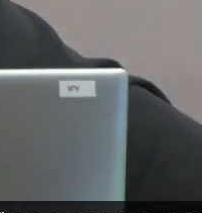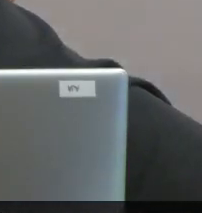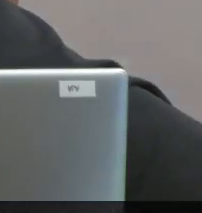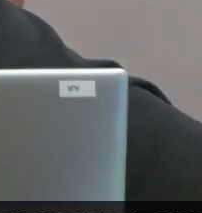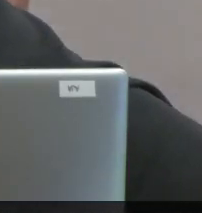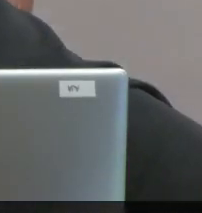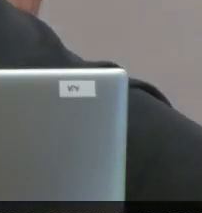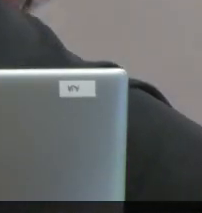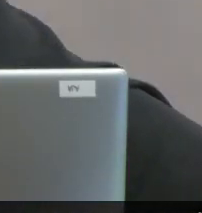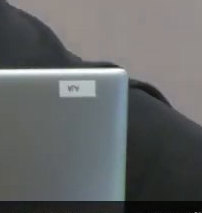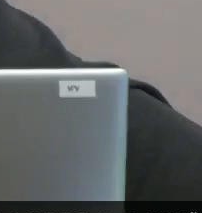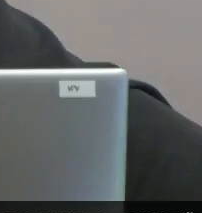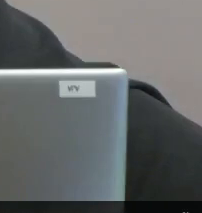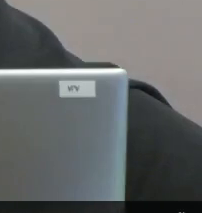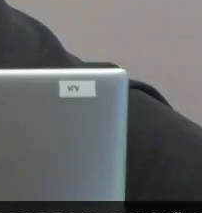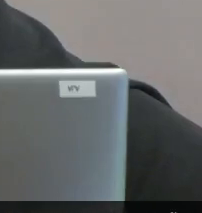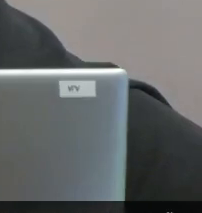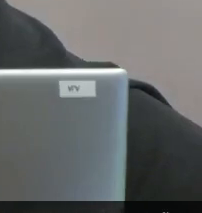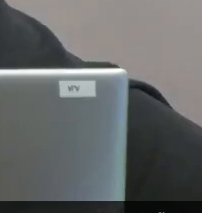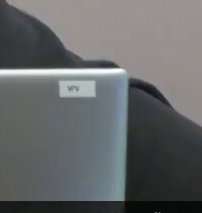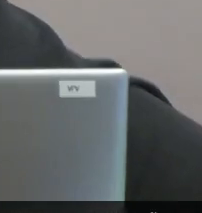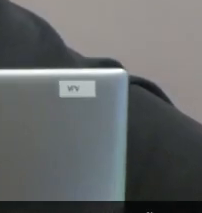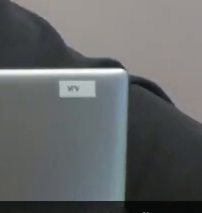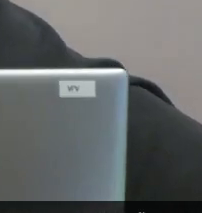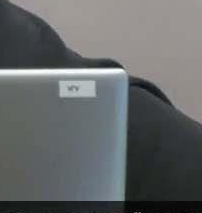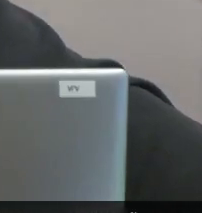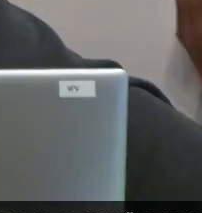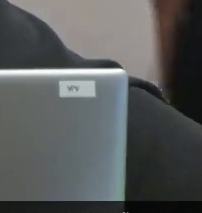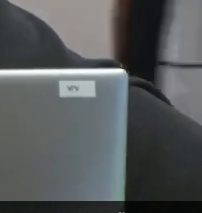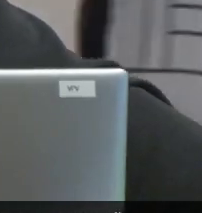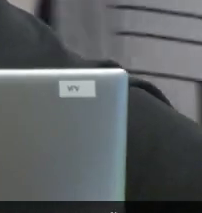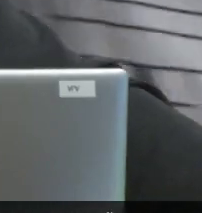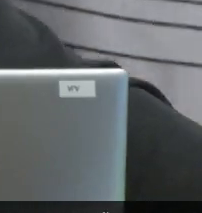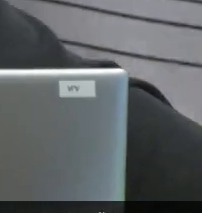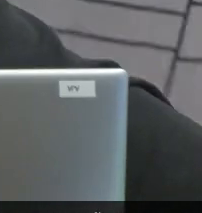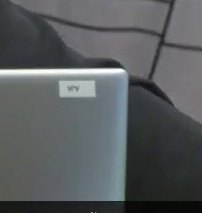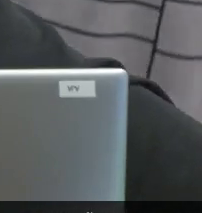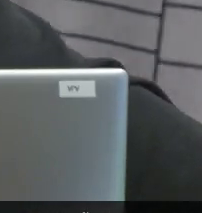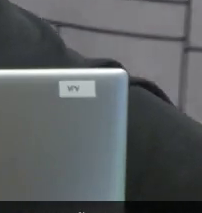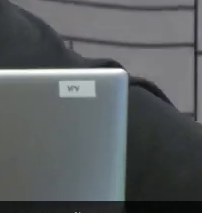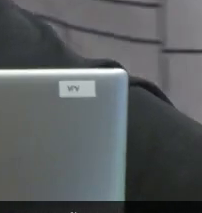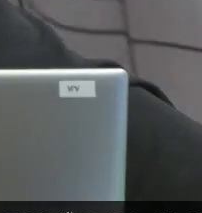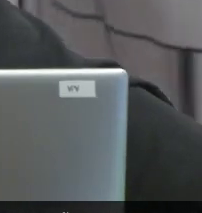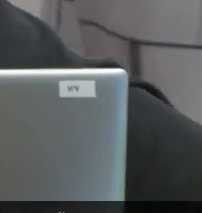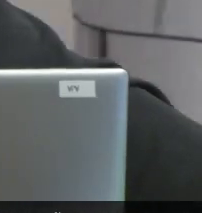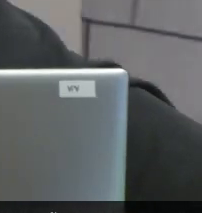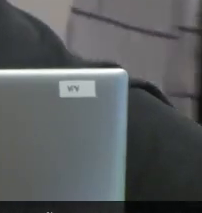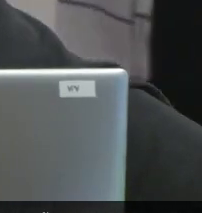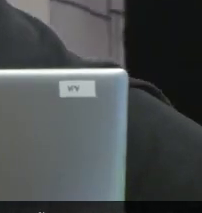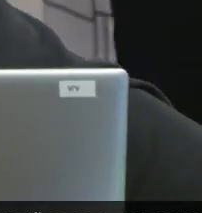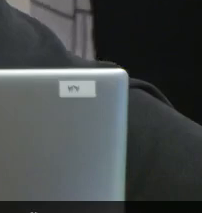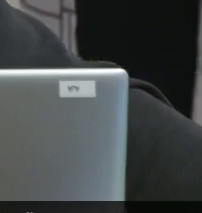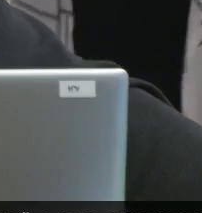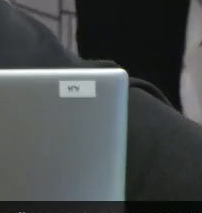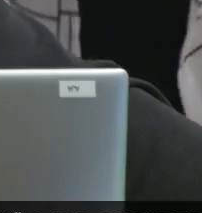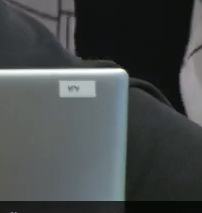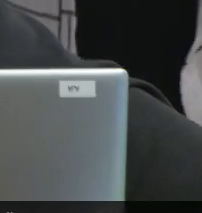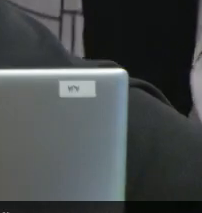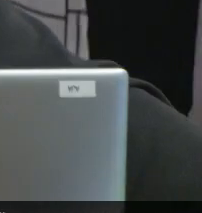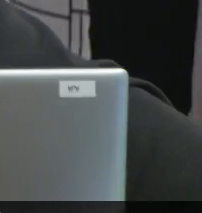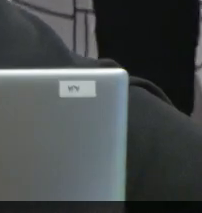Falcão subsecretário da subsecretaria de gestão administrativa logística e tecnologia da Secretaria de Estado de justiça e segurança